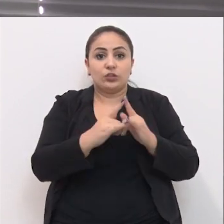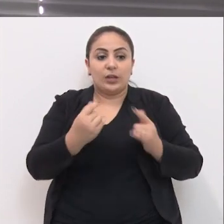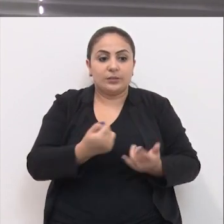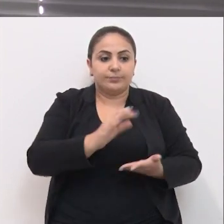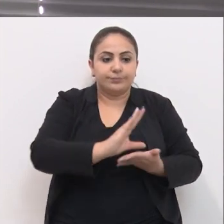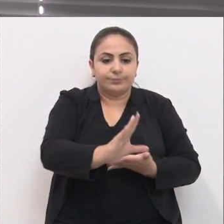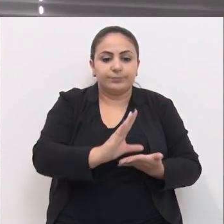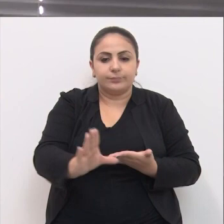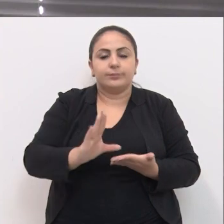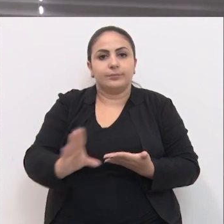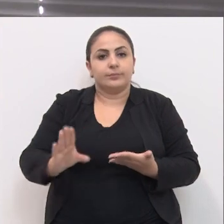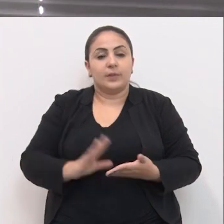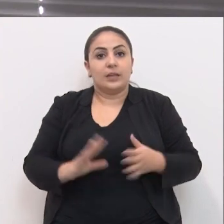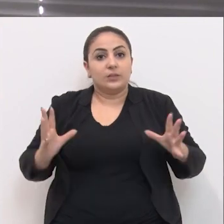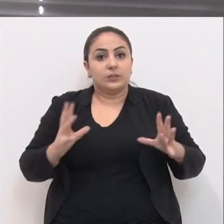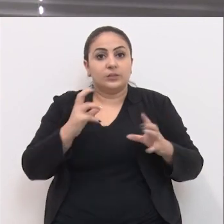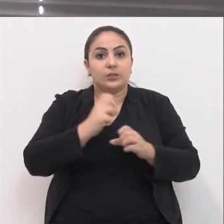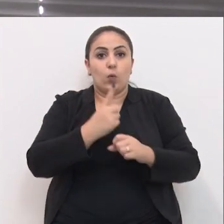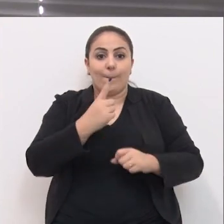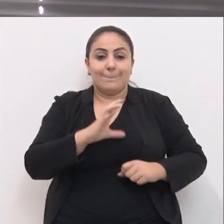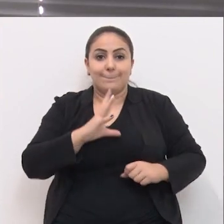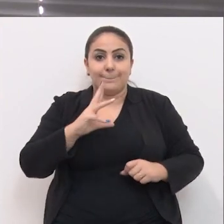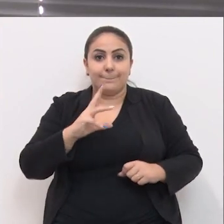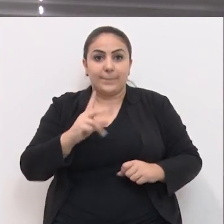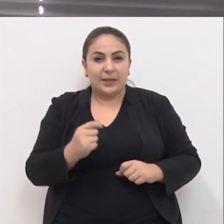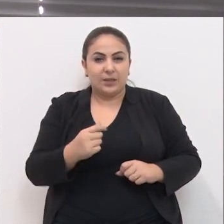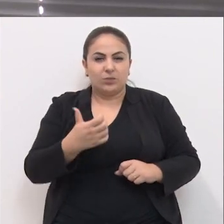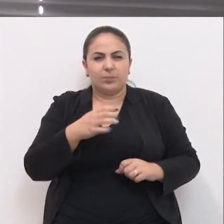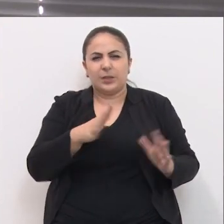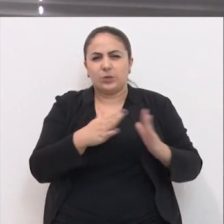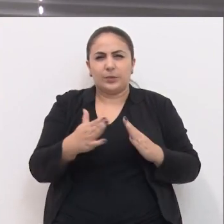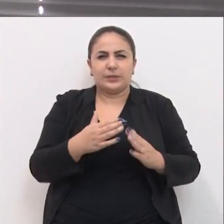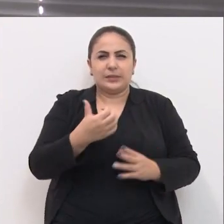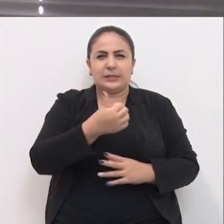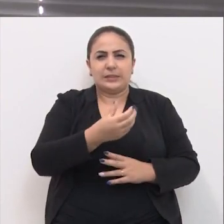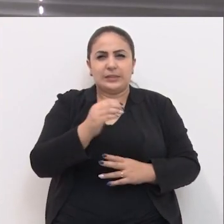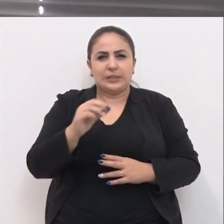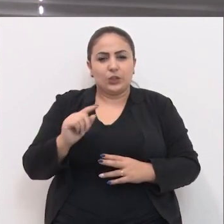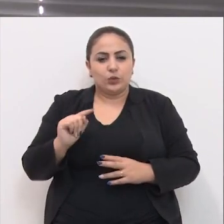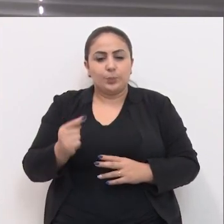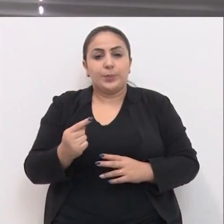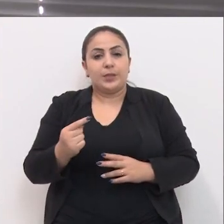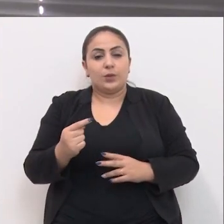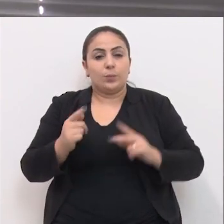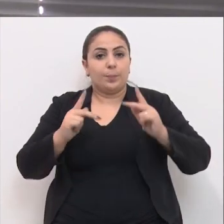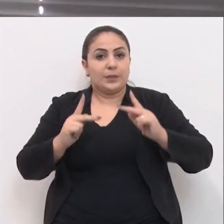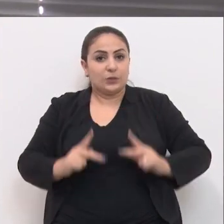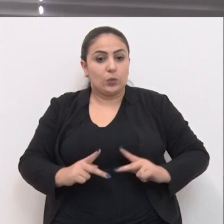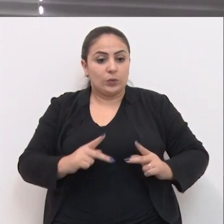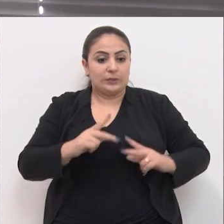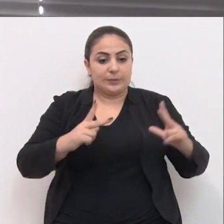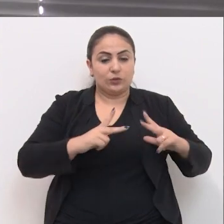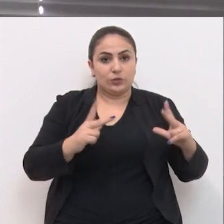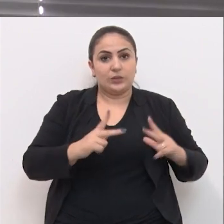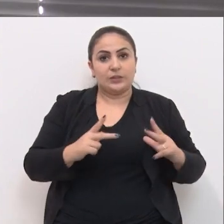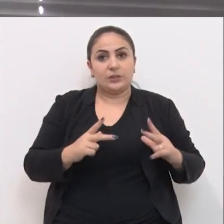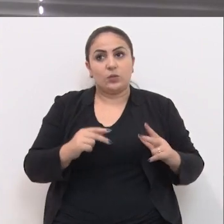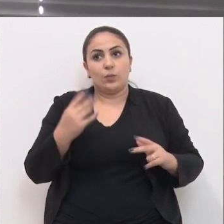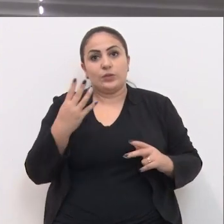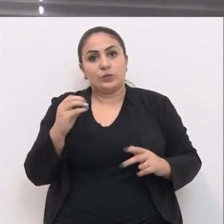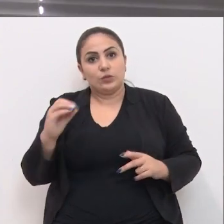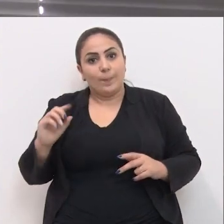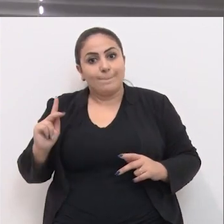assistenciais. Desse 1 milhão, em torno de 600 mil, um pouquinho mais, provenientes de pessoas físicas, em torno de 400 mil de